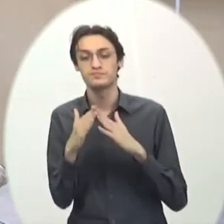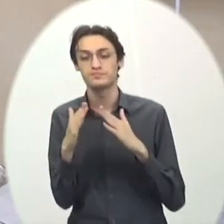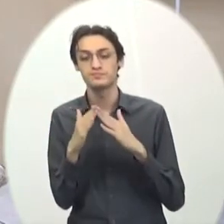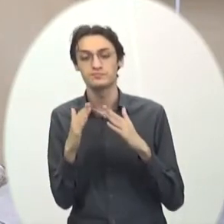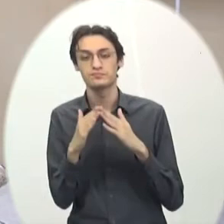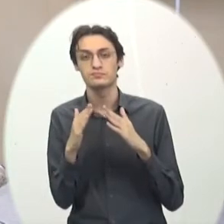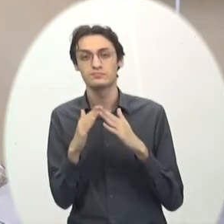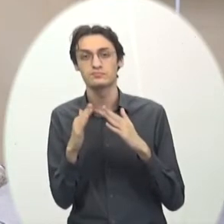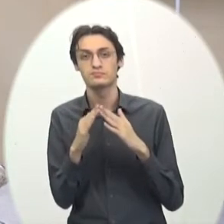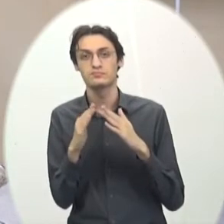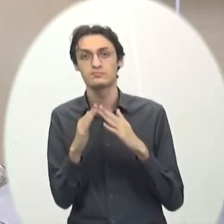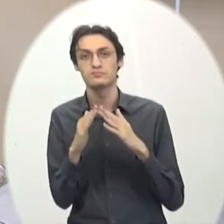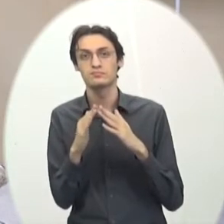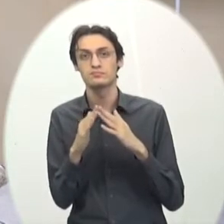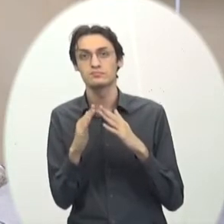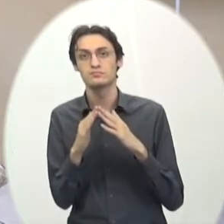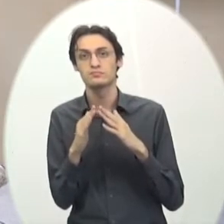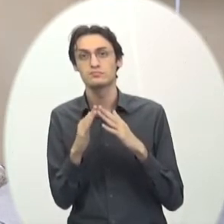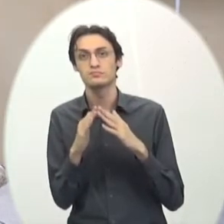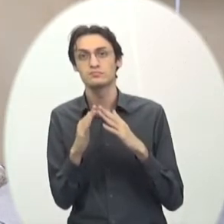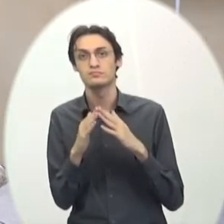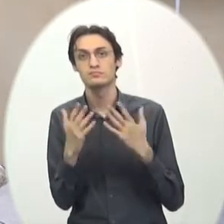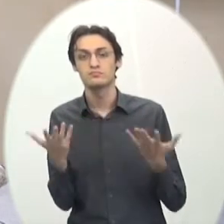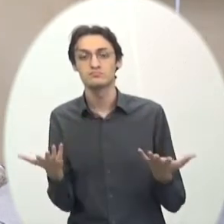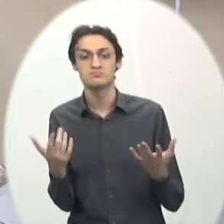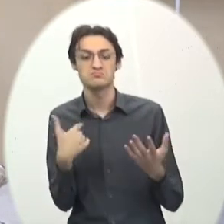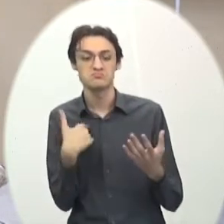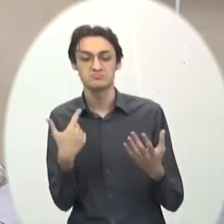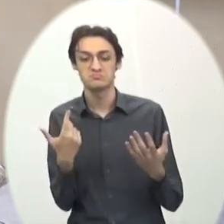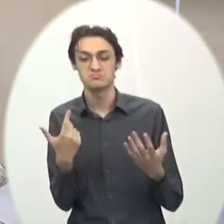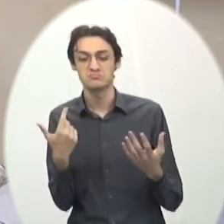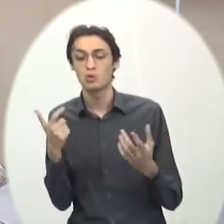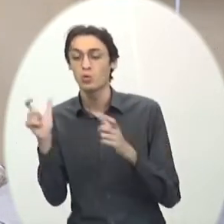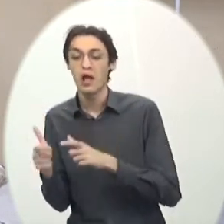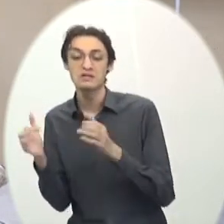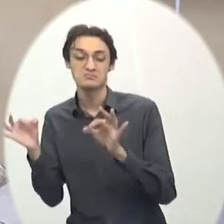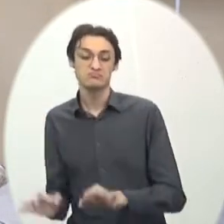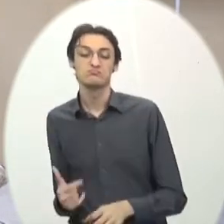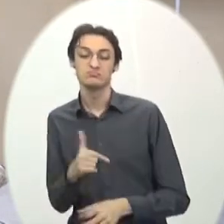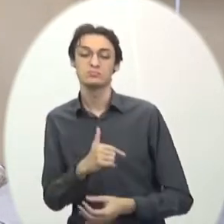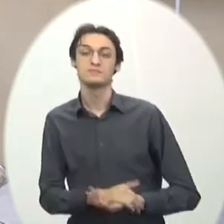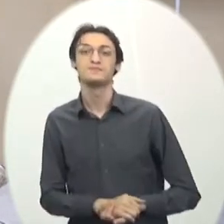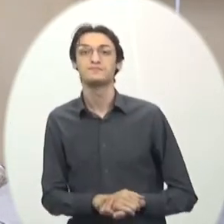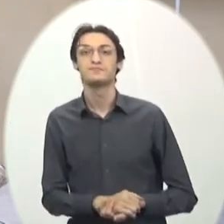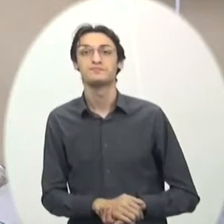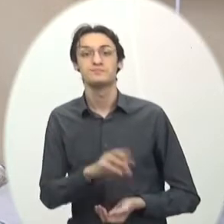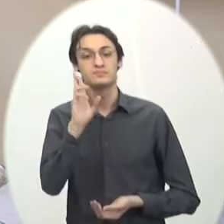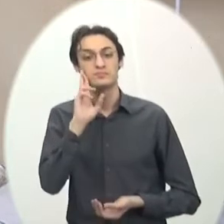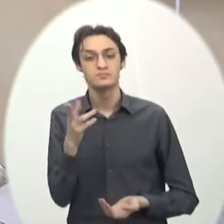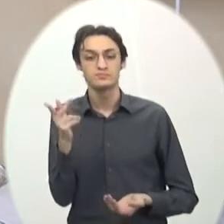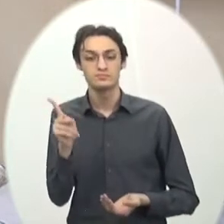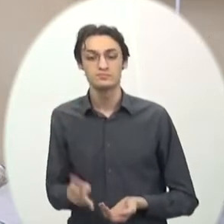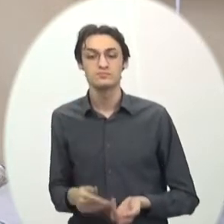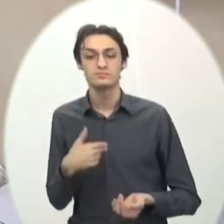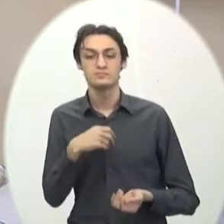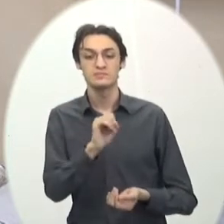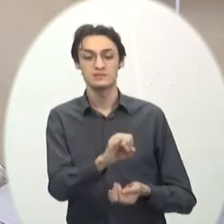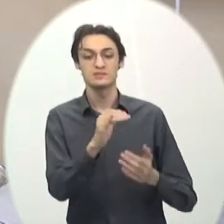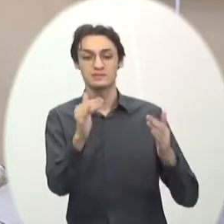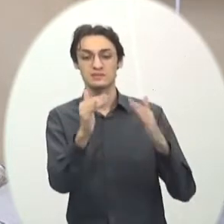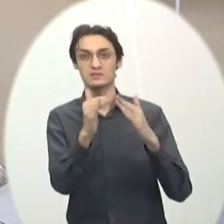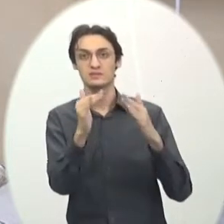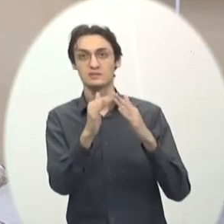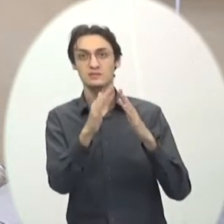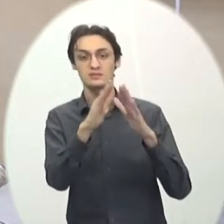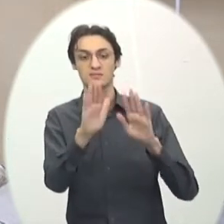tinha uma base... Bom, então, só uma colocação, senhor presidente. Se eles ficam em casa, se tiver uma pessoa passando